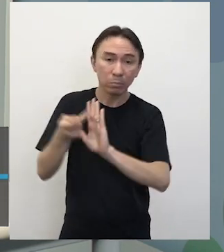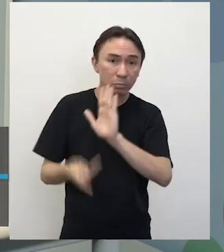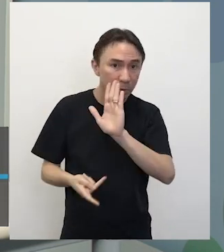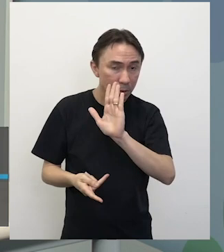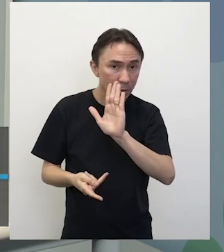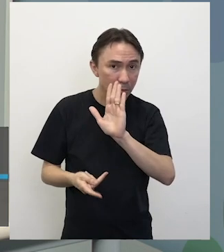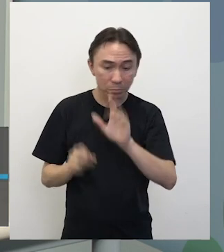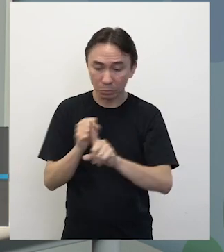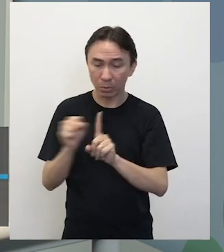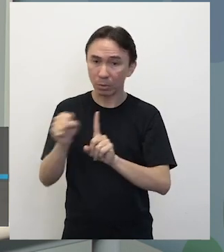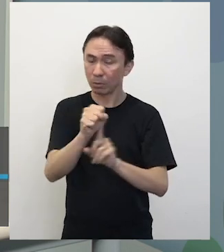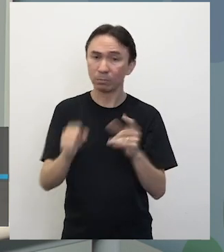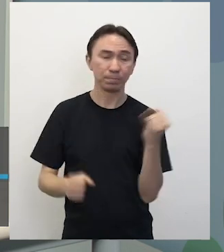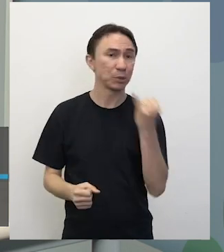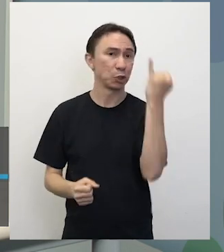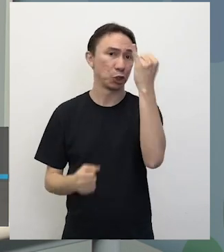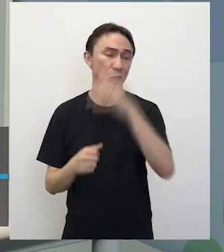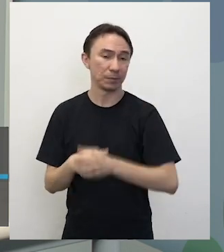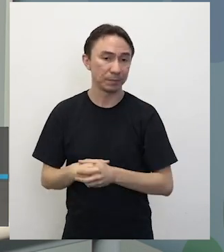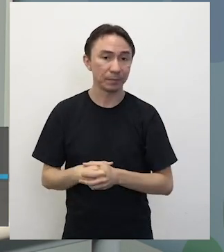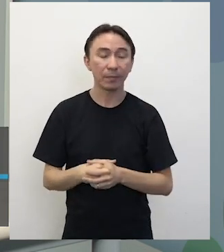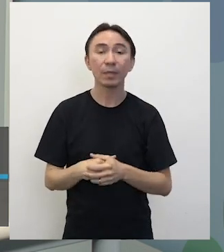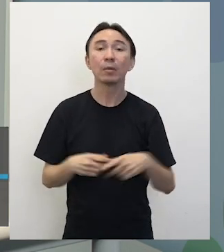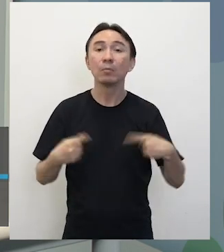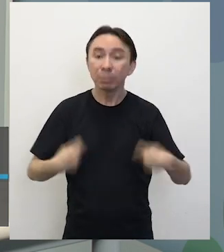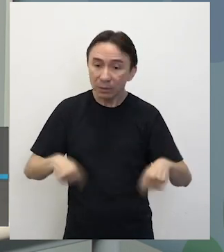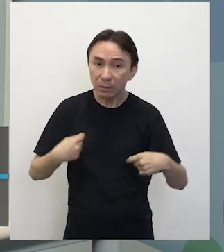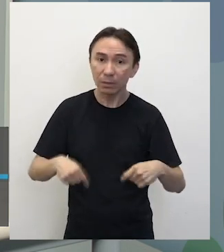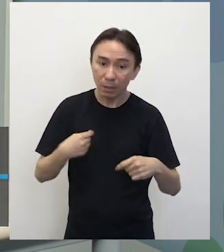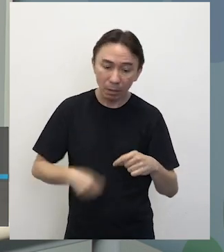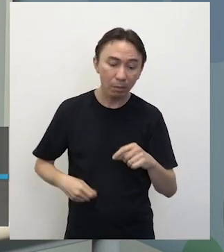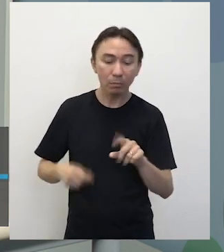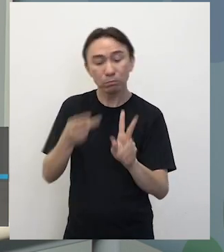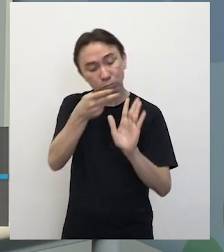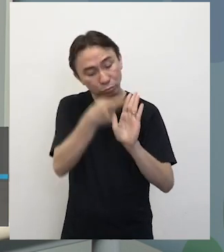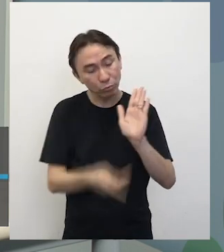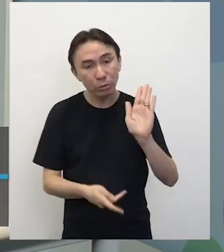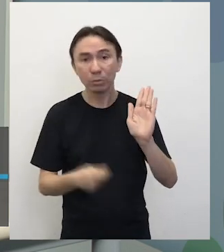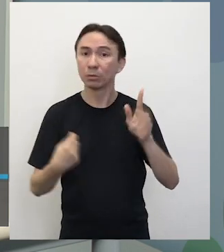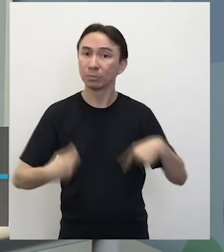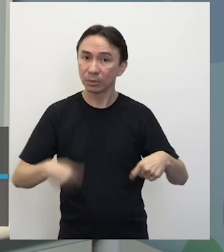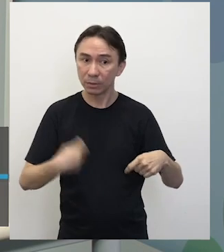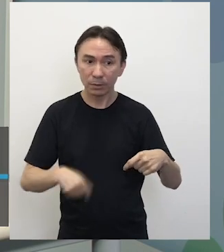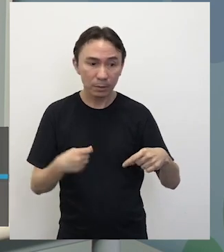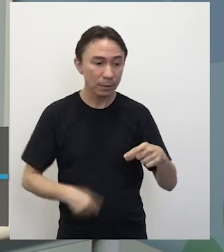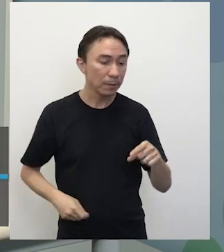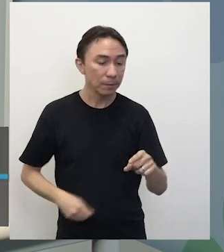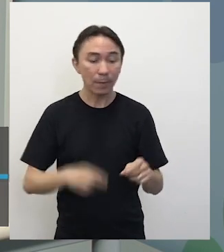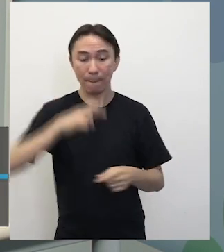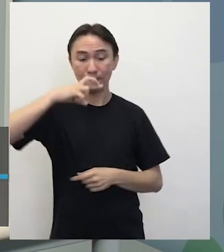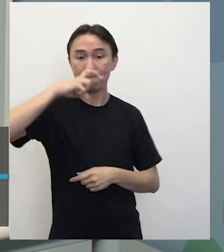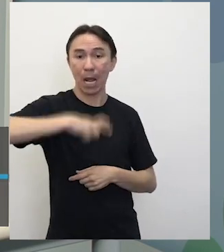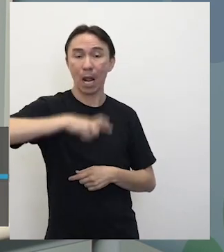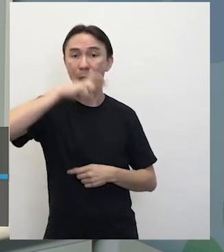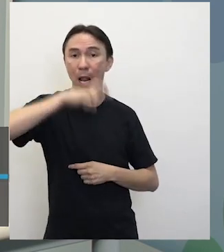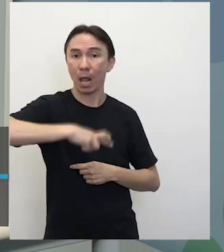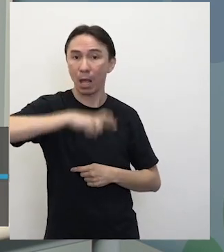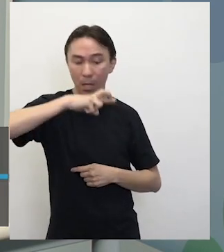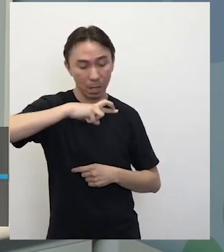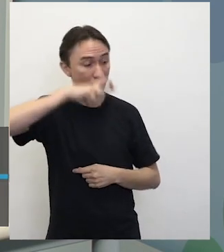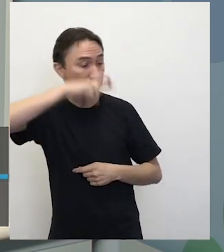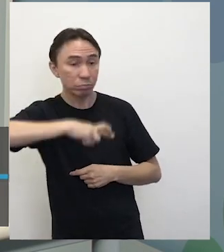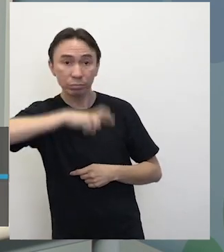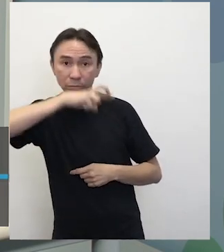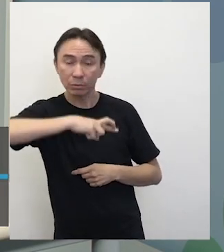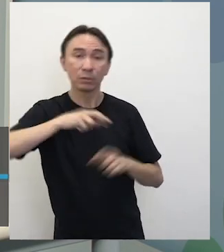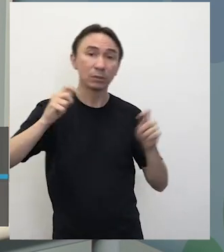elaborar o projeto social. Esse projeto social ele tem que ser monitorado. Então, uma vez ele monitorado, você vai conseguir medir a qualidade,